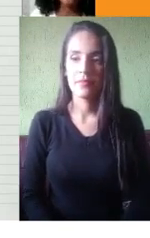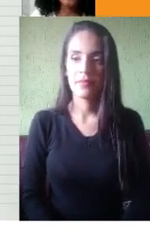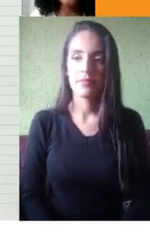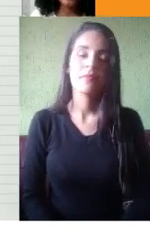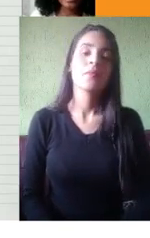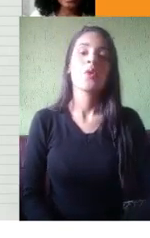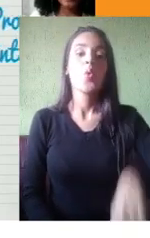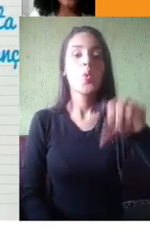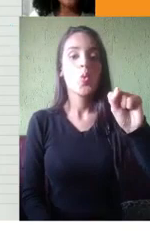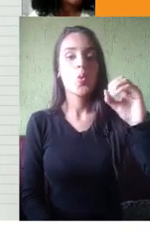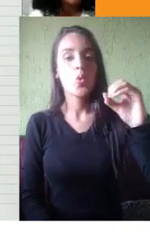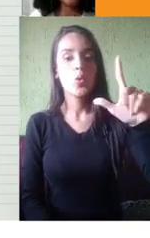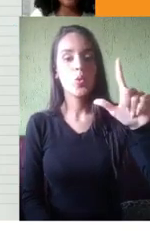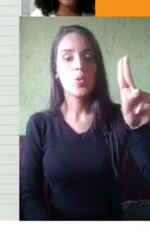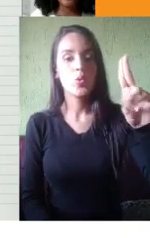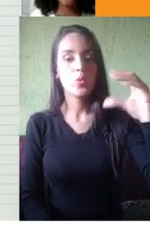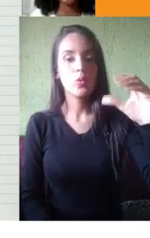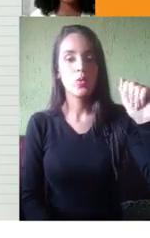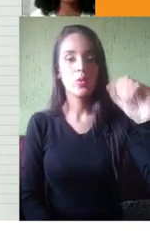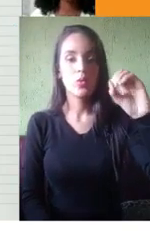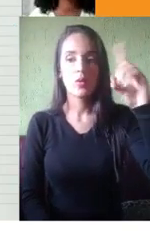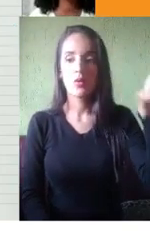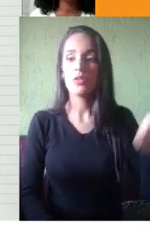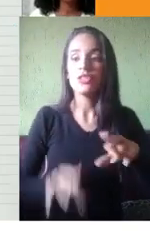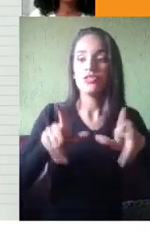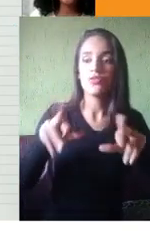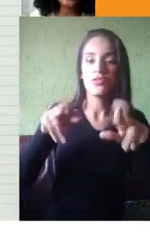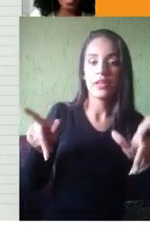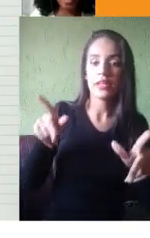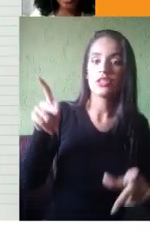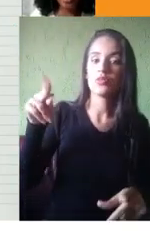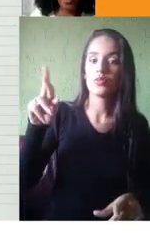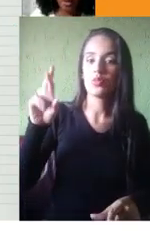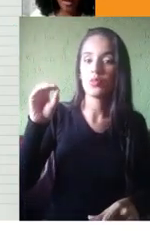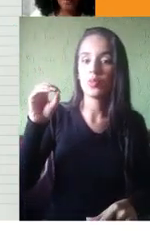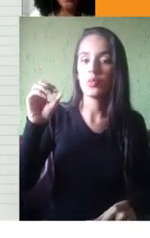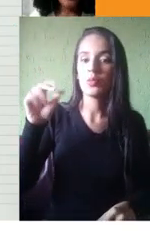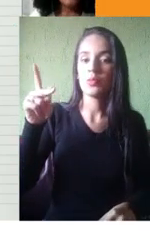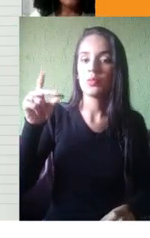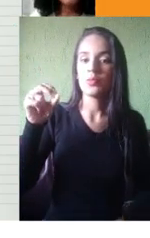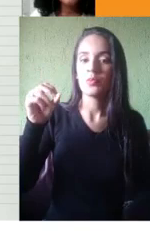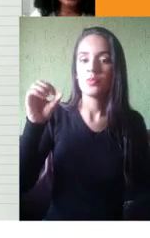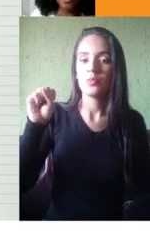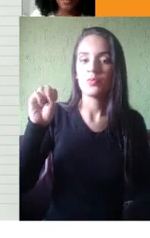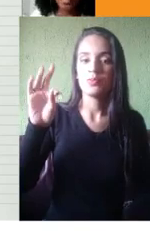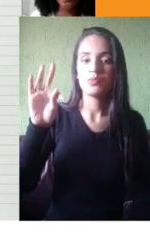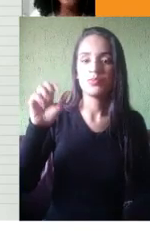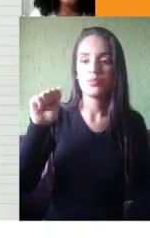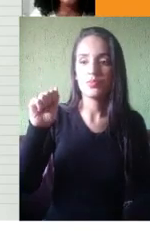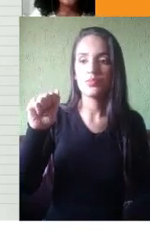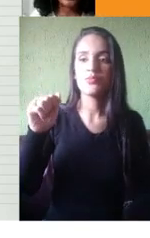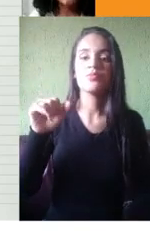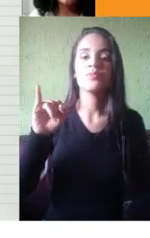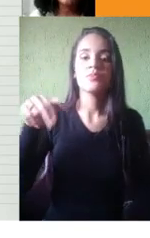ver pode parecer proposta de intervenção, mas são coisas diferentes, ok? Proposta de